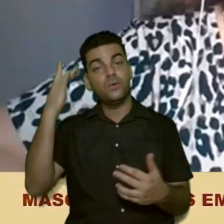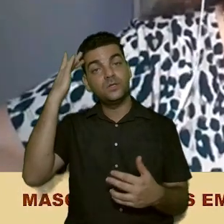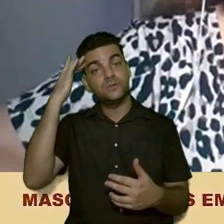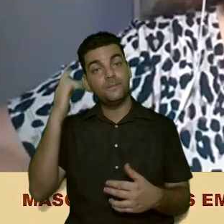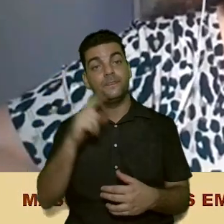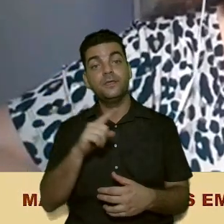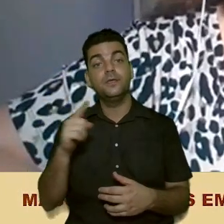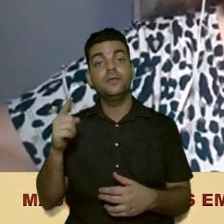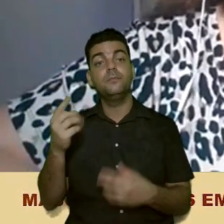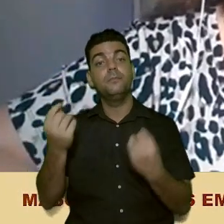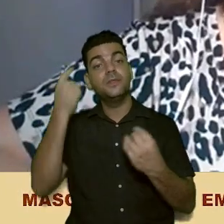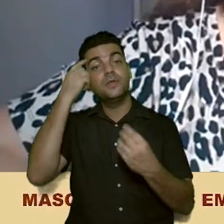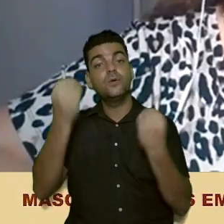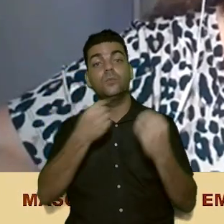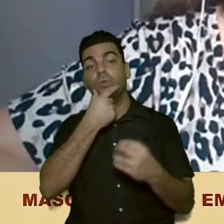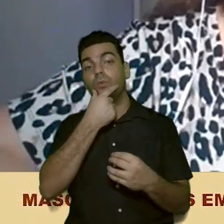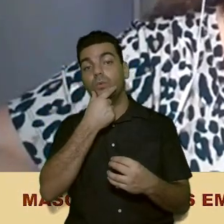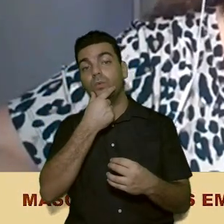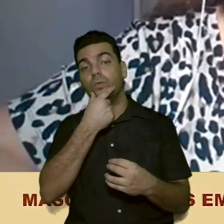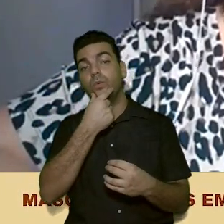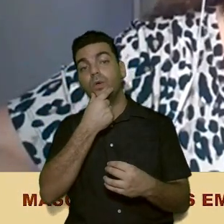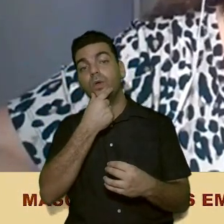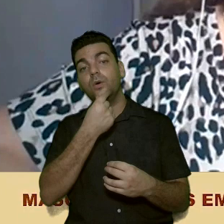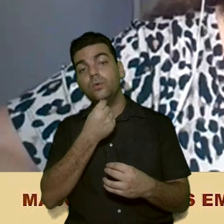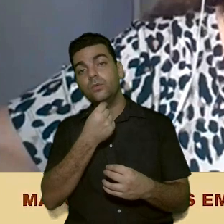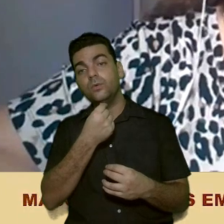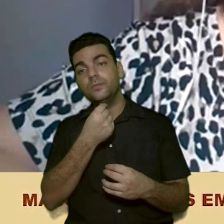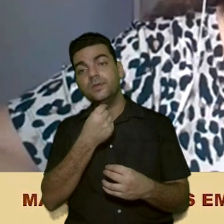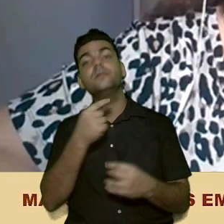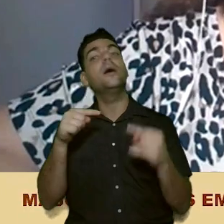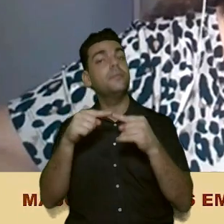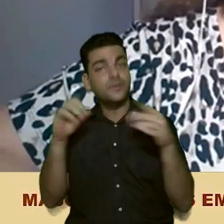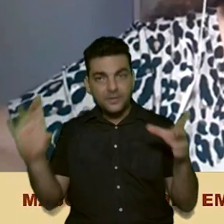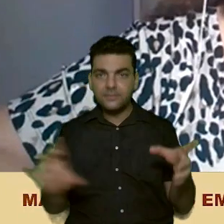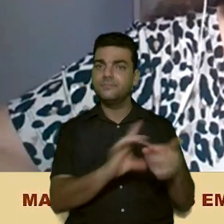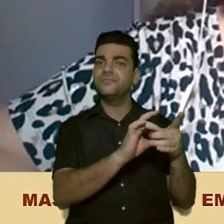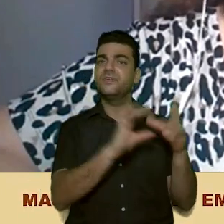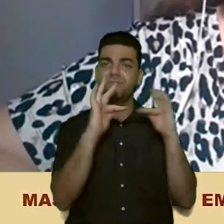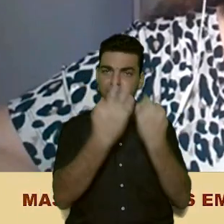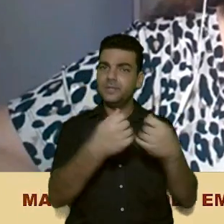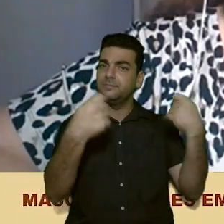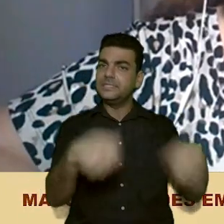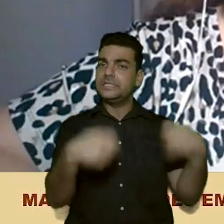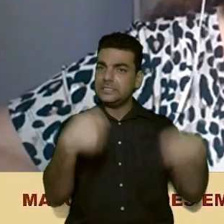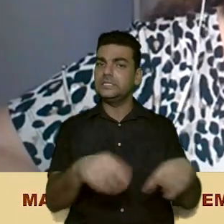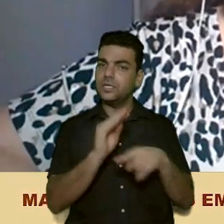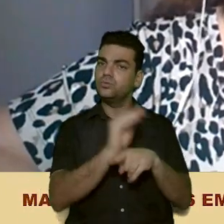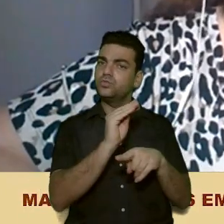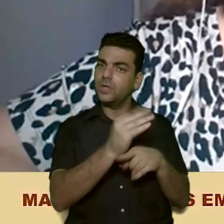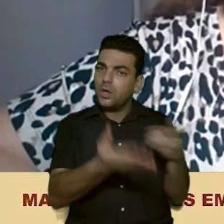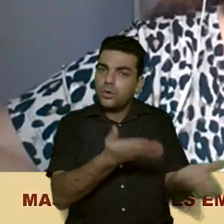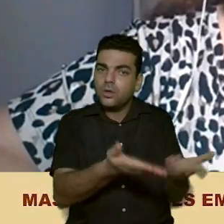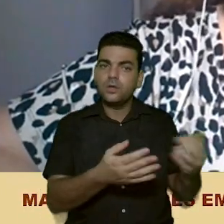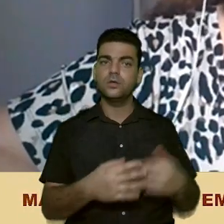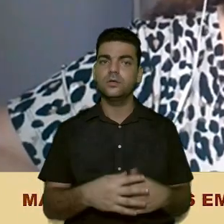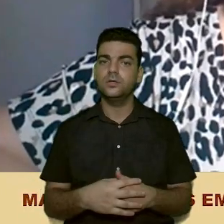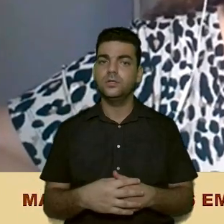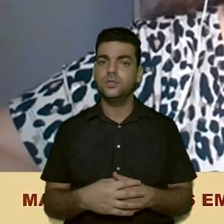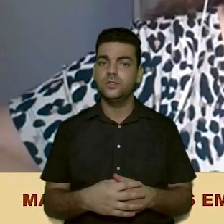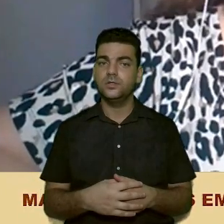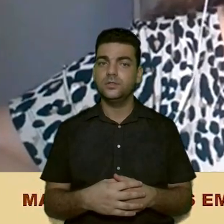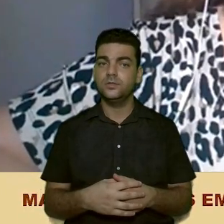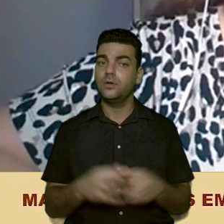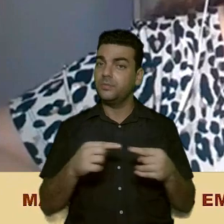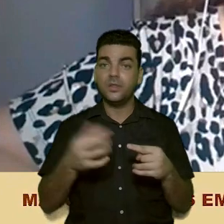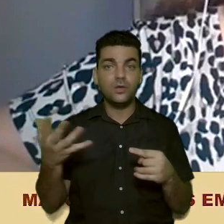que a paternidade é do pai, o pai é parte, né? A parentalidade, a criação de uma criança, ela é do